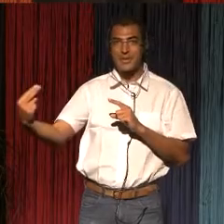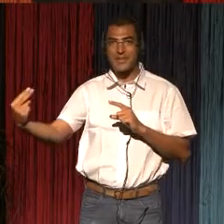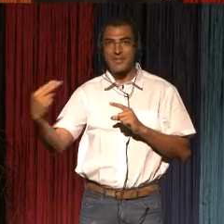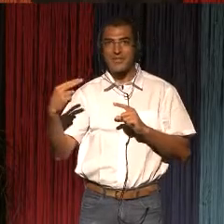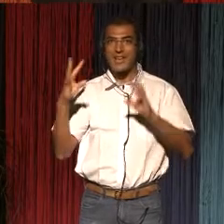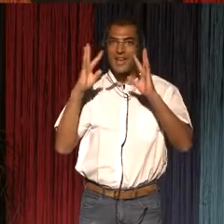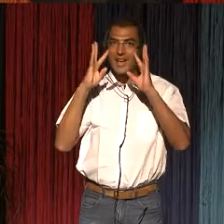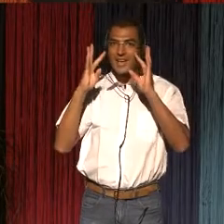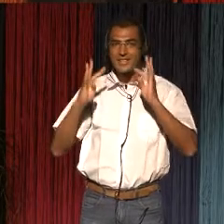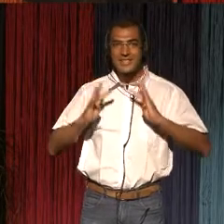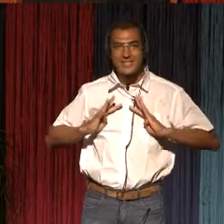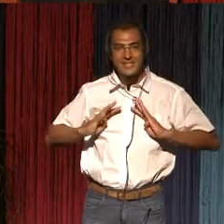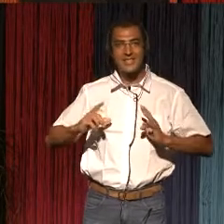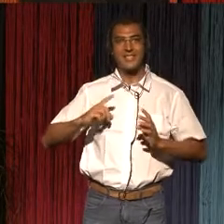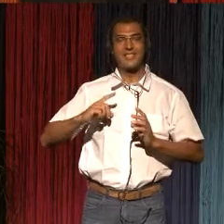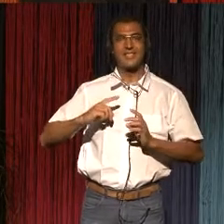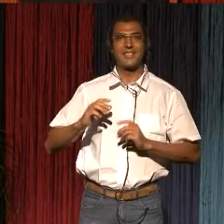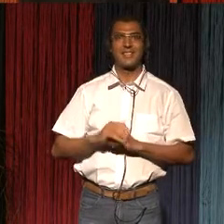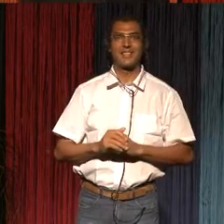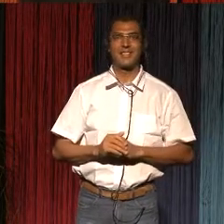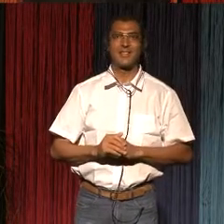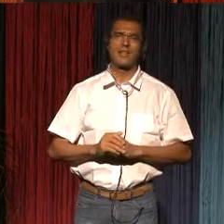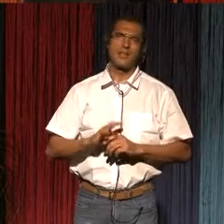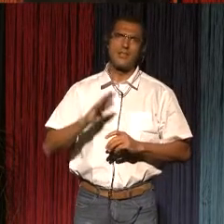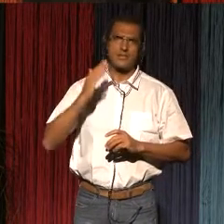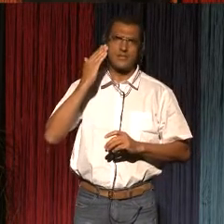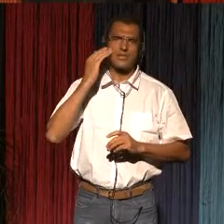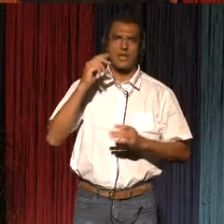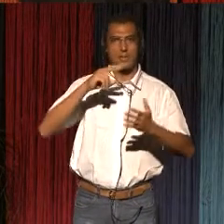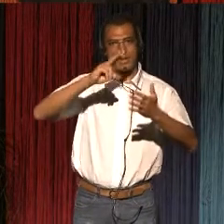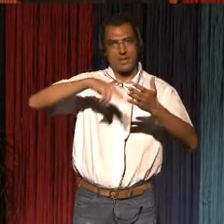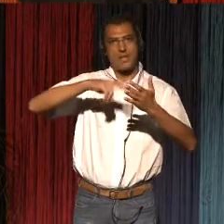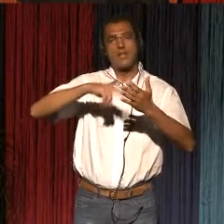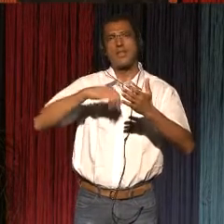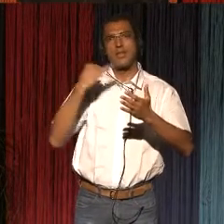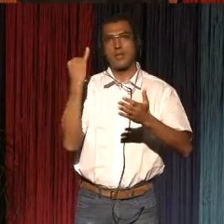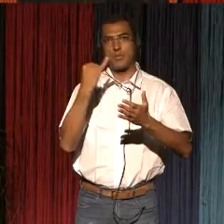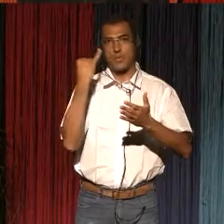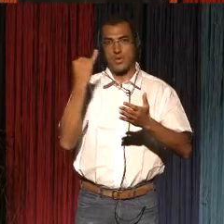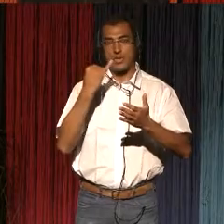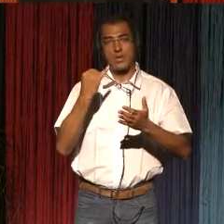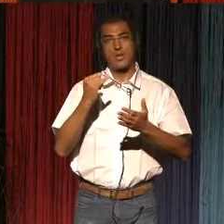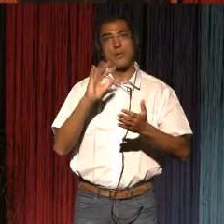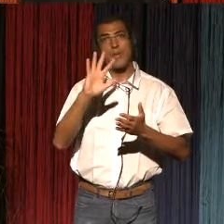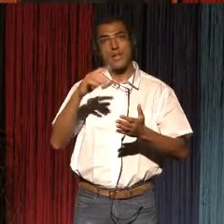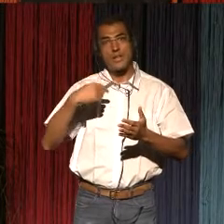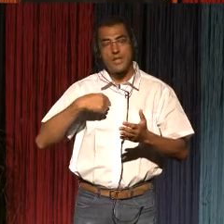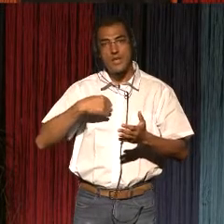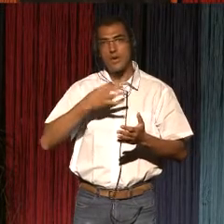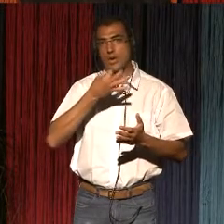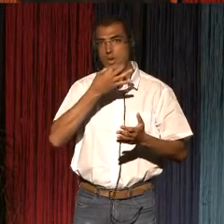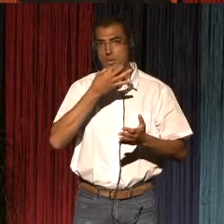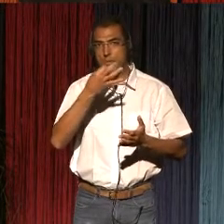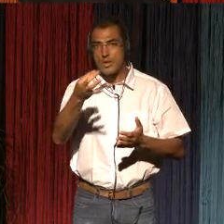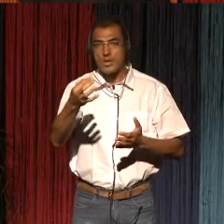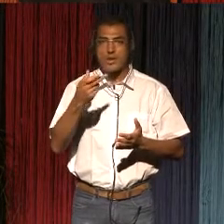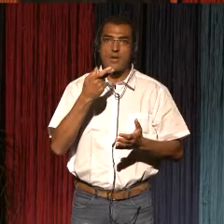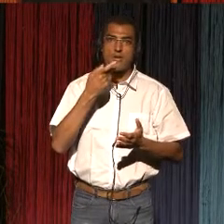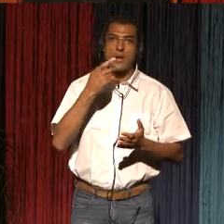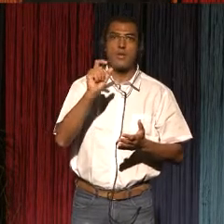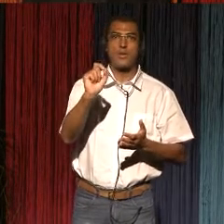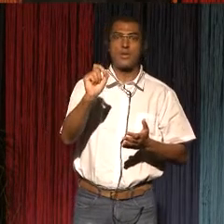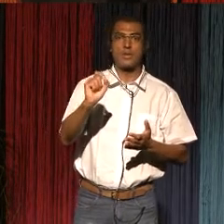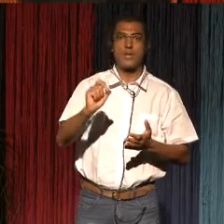possibilidade. Claro que a leitura é maravilhosa e a gente tem que fazer isso, mas eu diria que a contação de